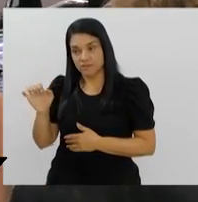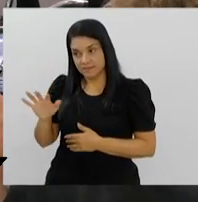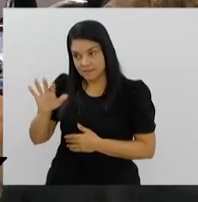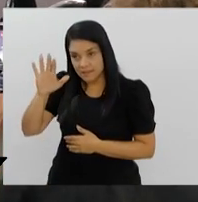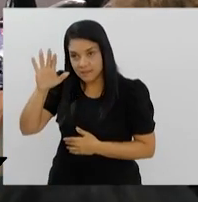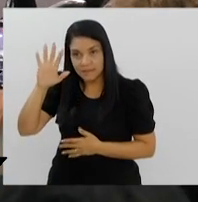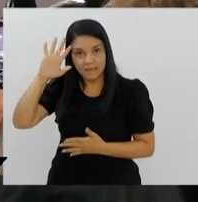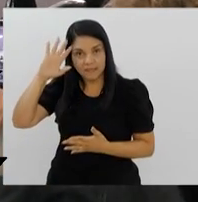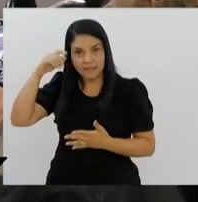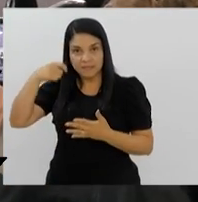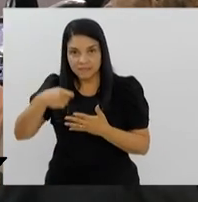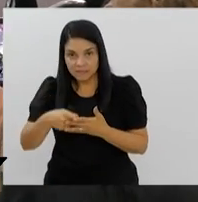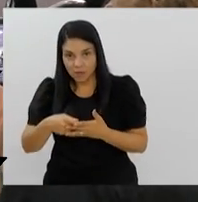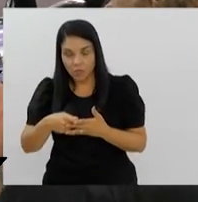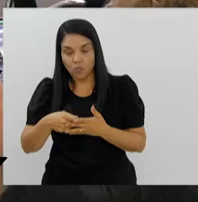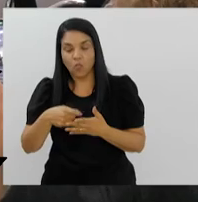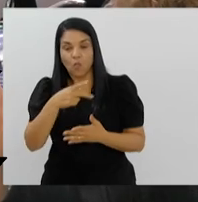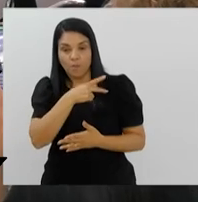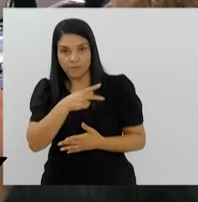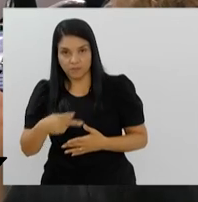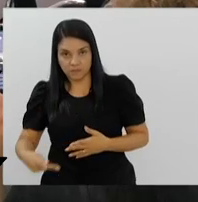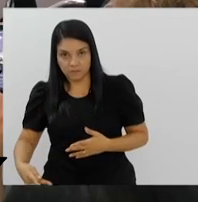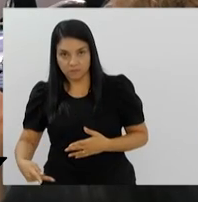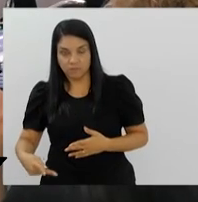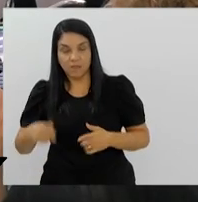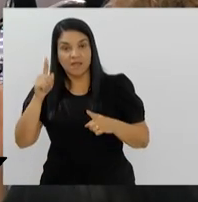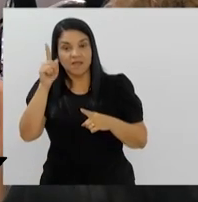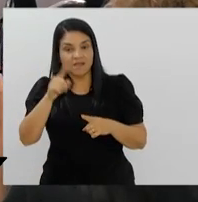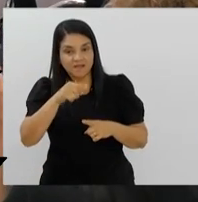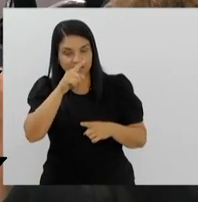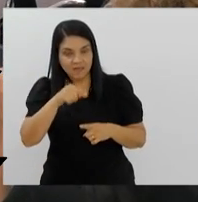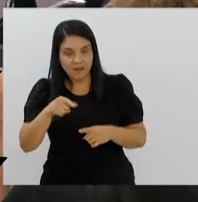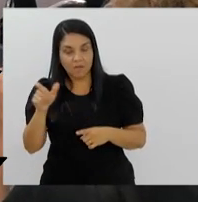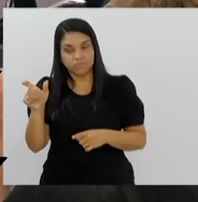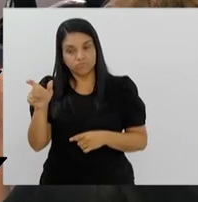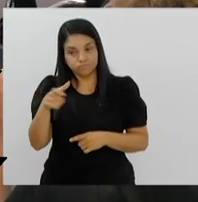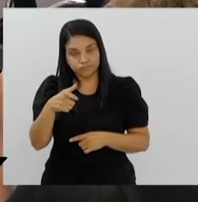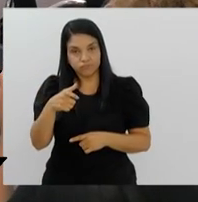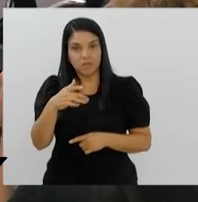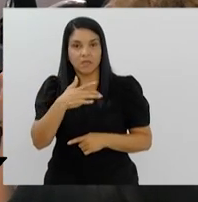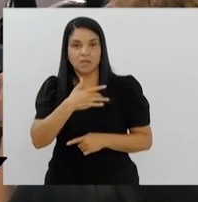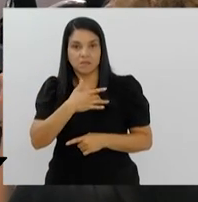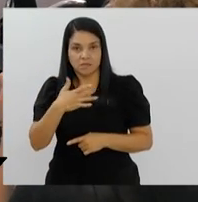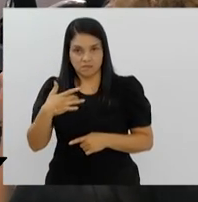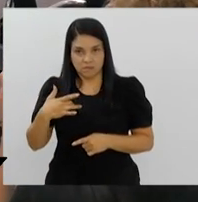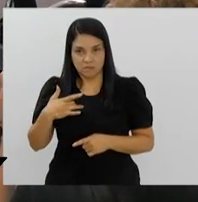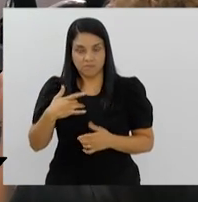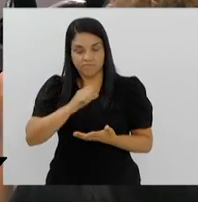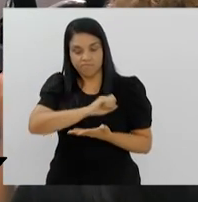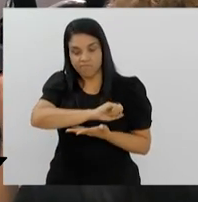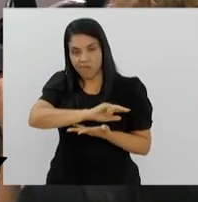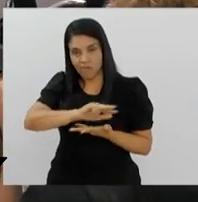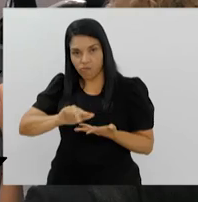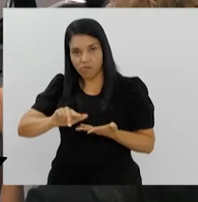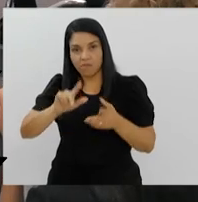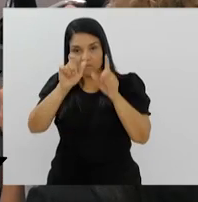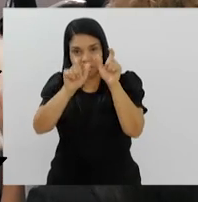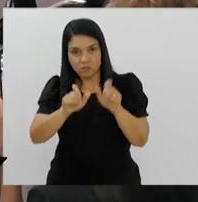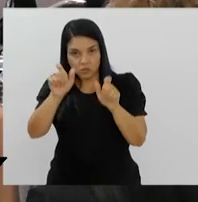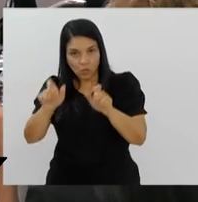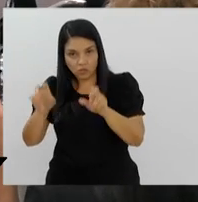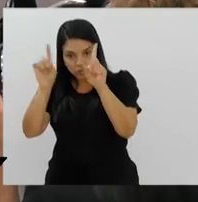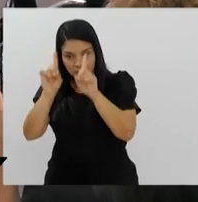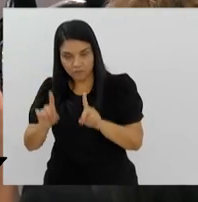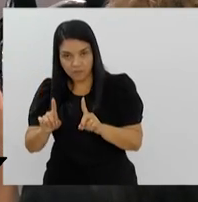tomar a decisão através do seu presidente de cancelar unilateralmente x clientes pessoas com deficiência ou